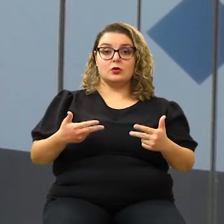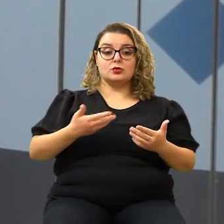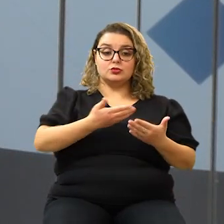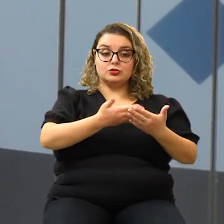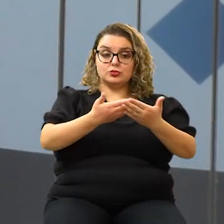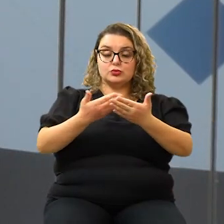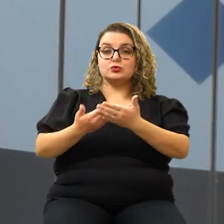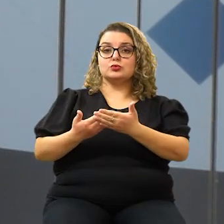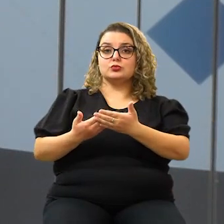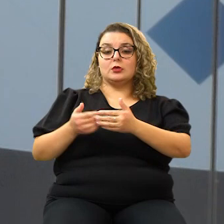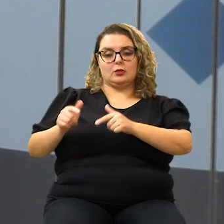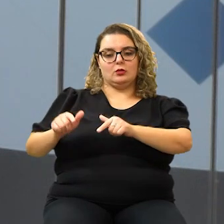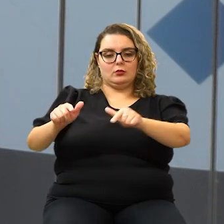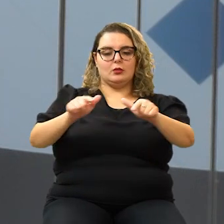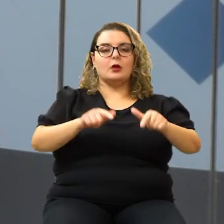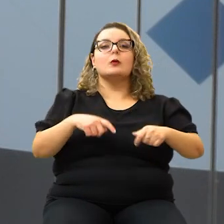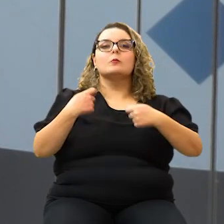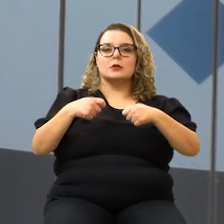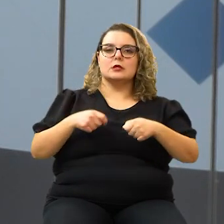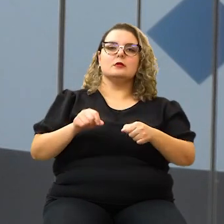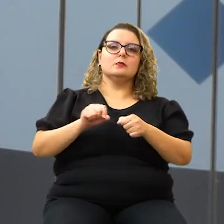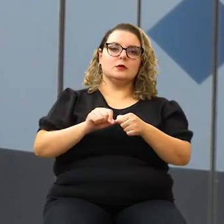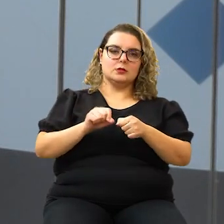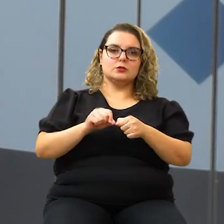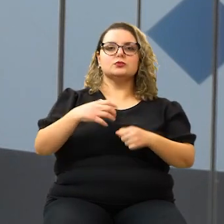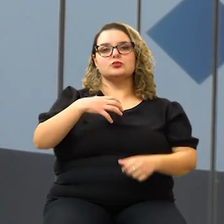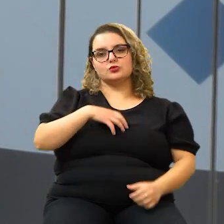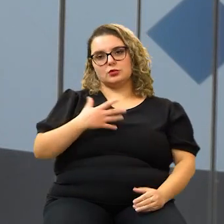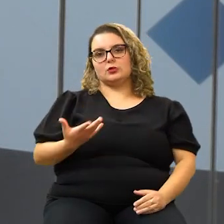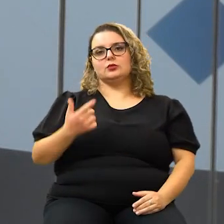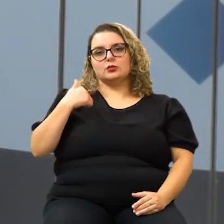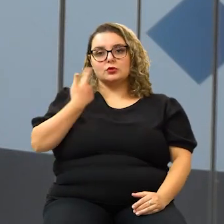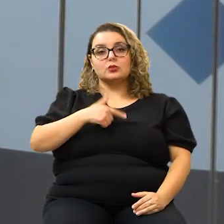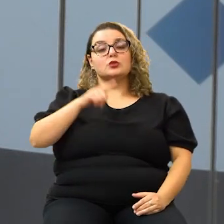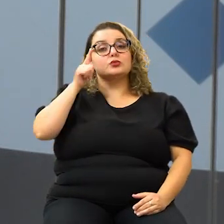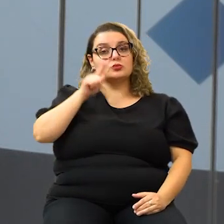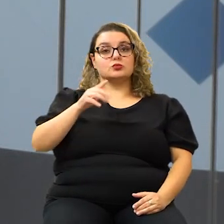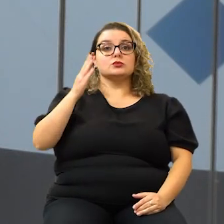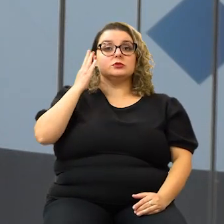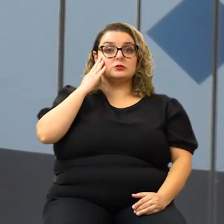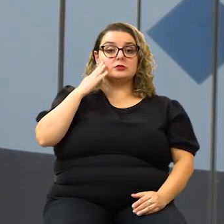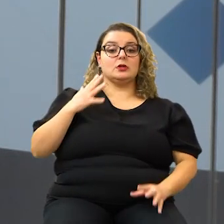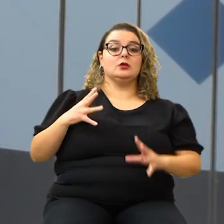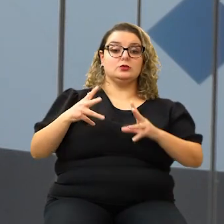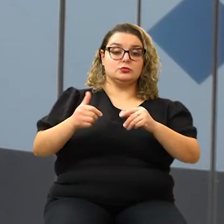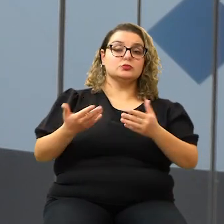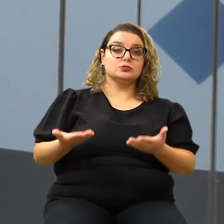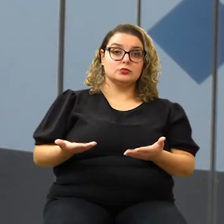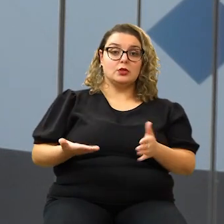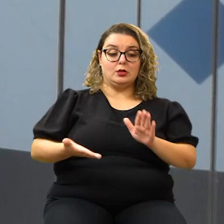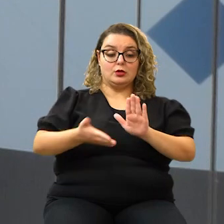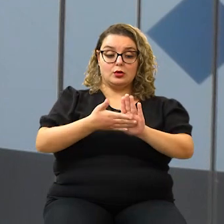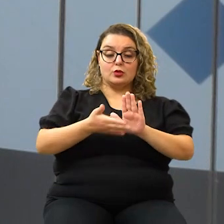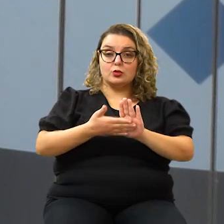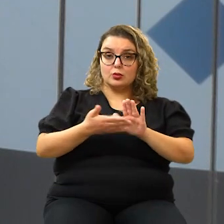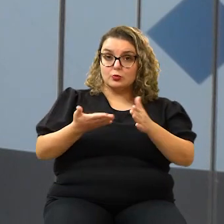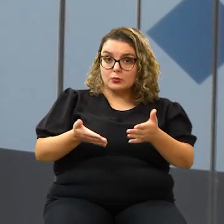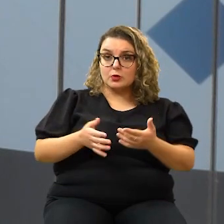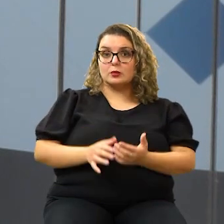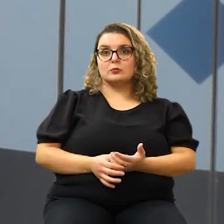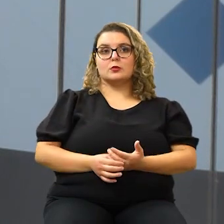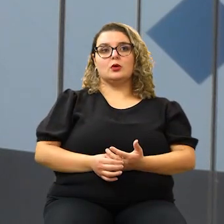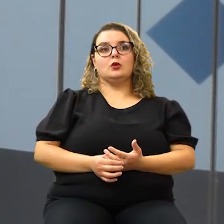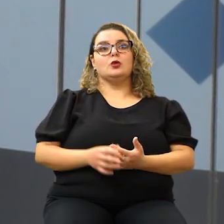bem localizados que precisam ser feitos de forma que a gente consiga entender tudo isso e propor, né,